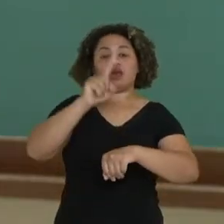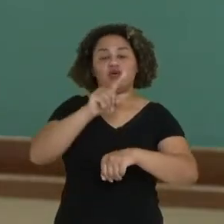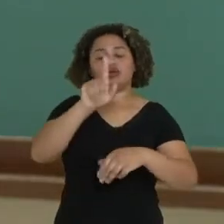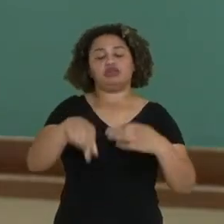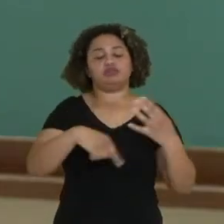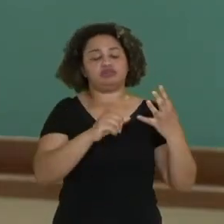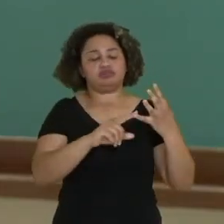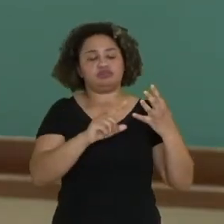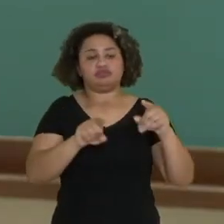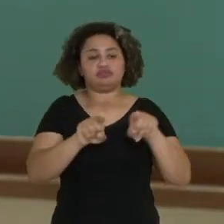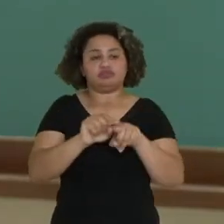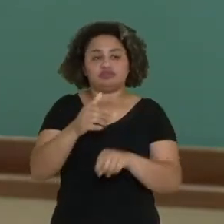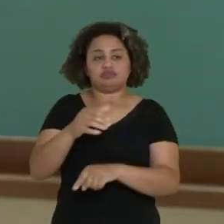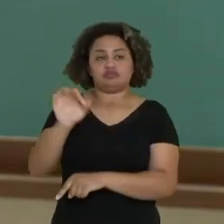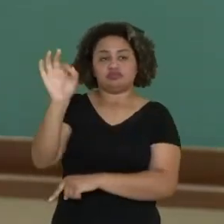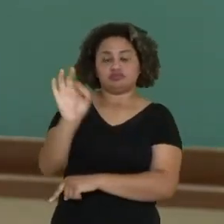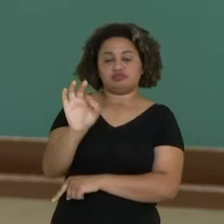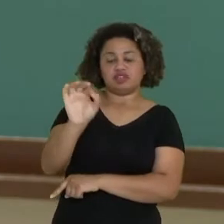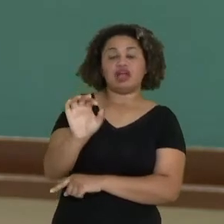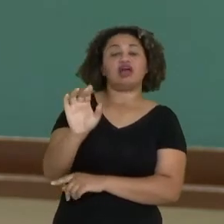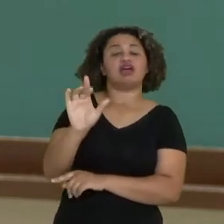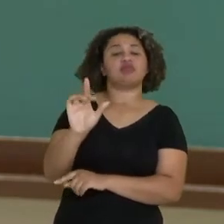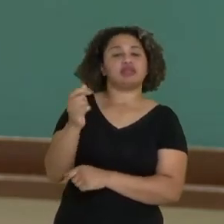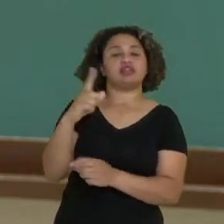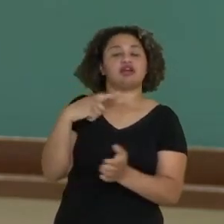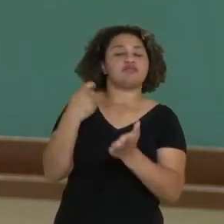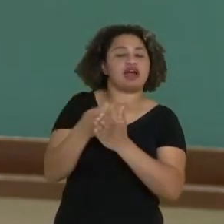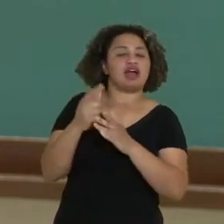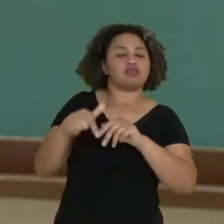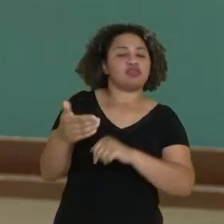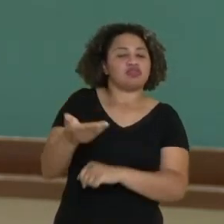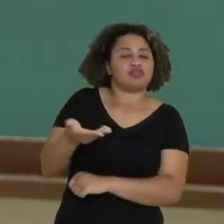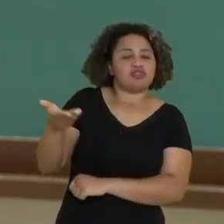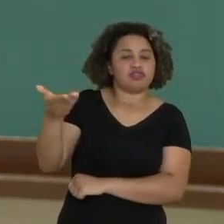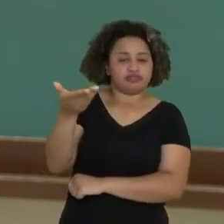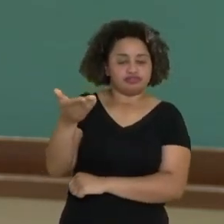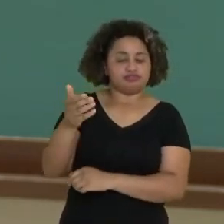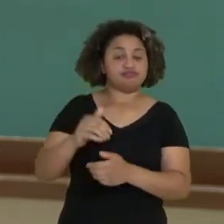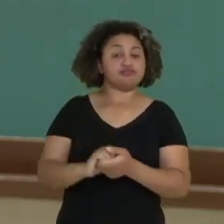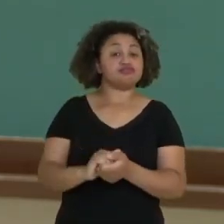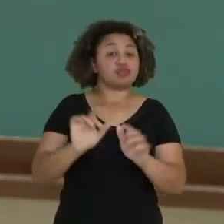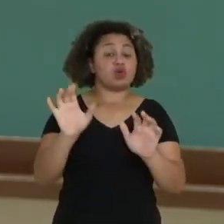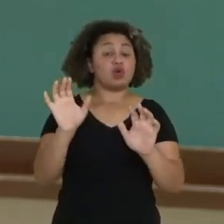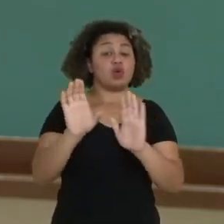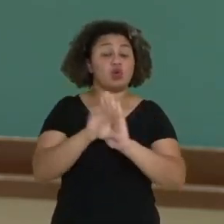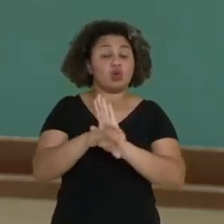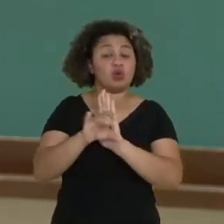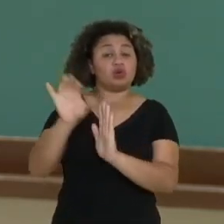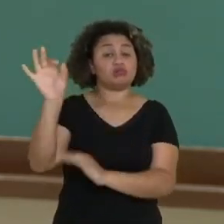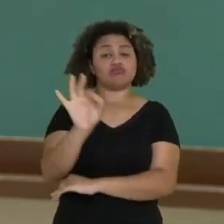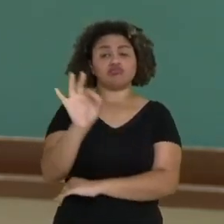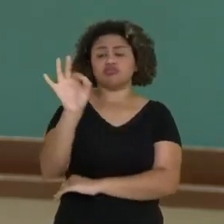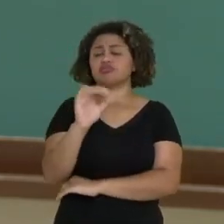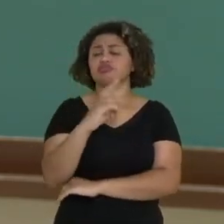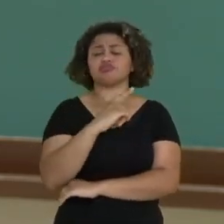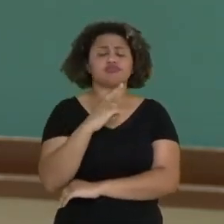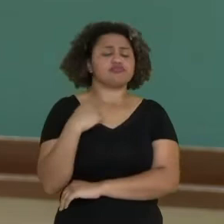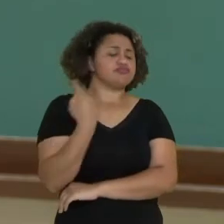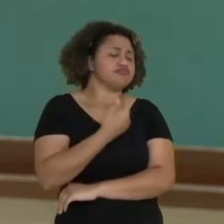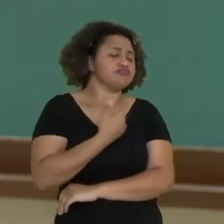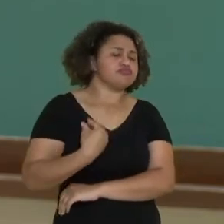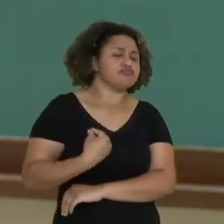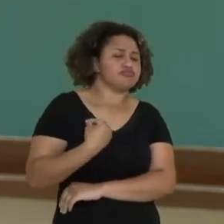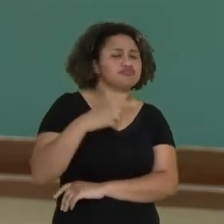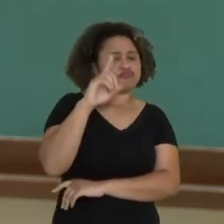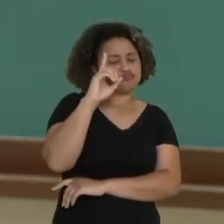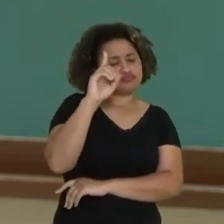de taxa de serviço. Veja, o conceito de porcentagem, ele está muito presente no nosso dia a dia. Então,